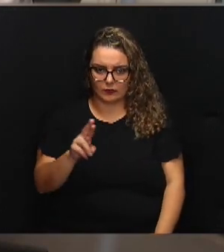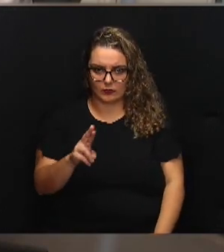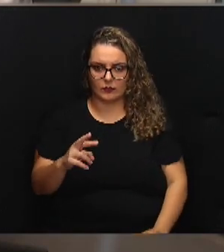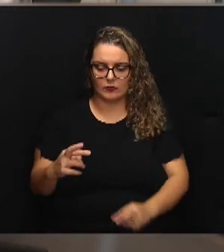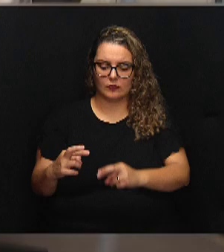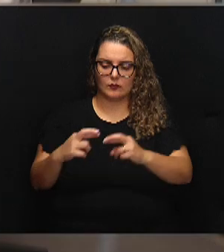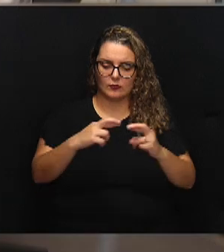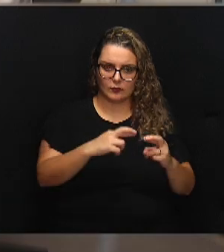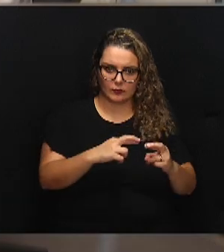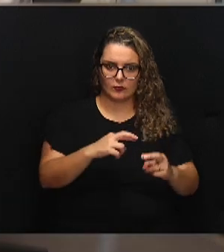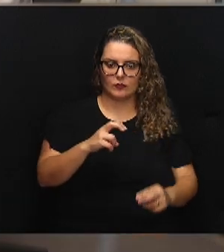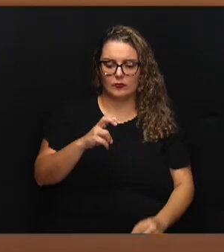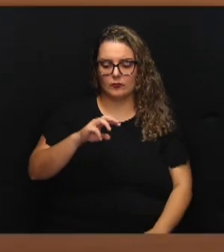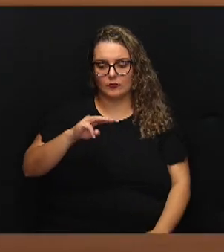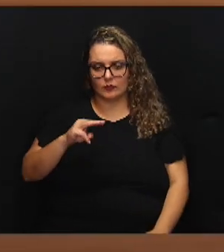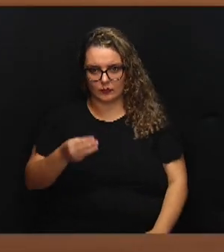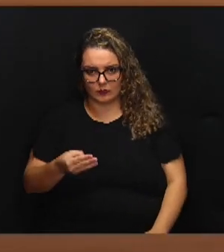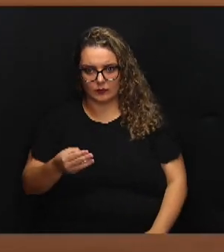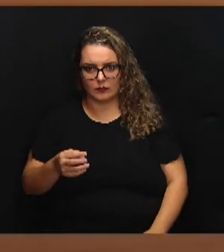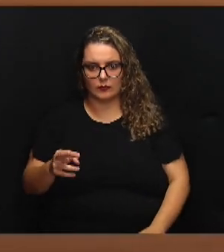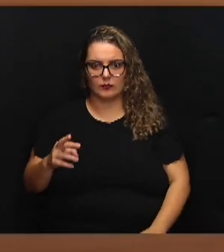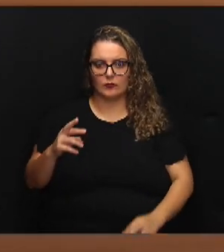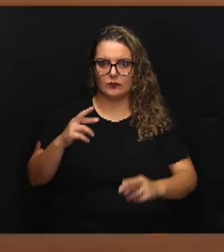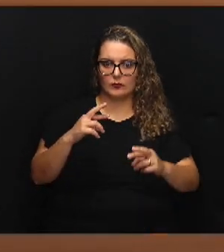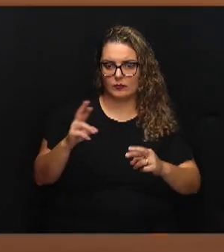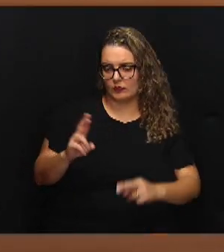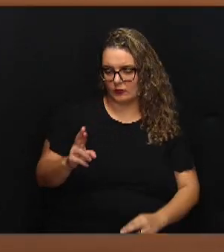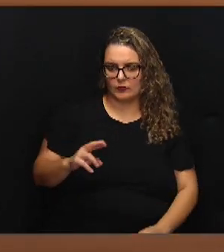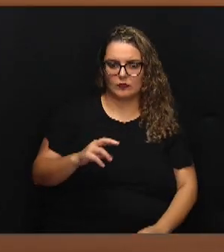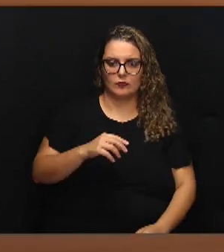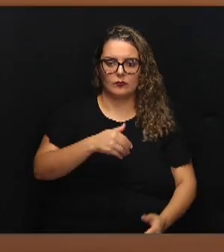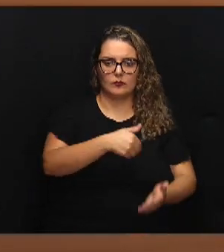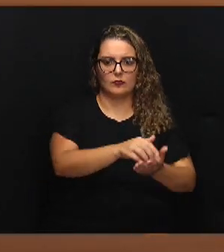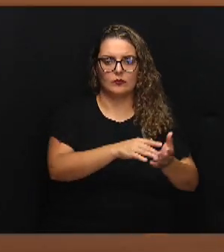fiscalização cerca de R$ 5 milhões, sinalização R$